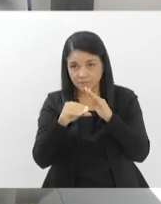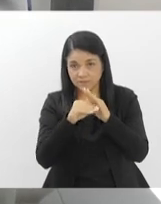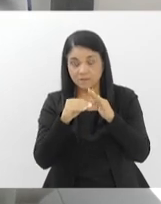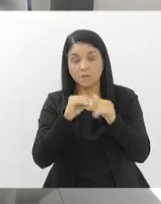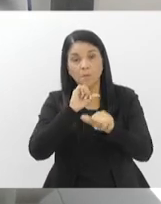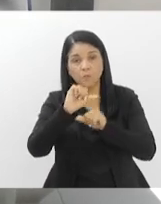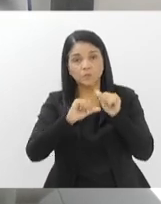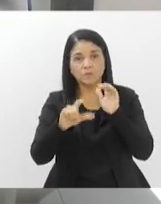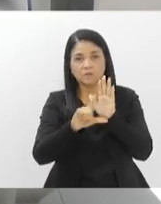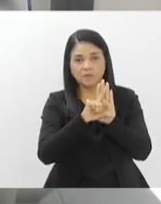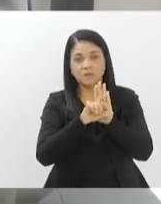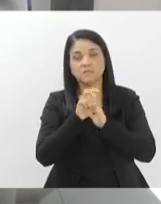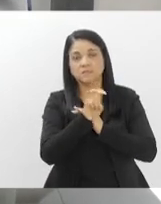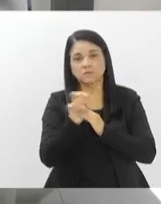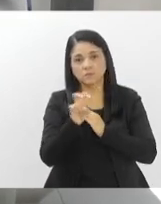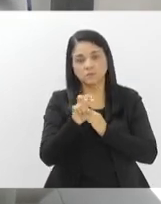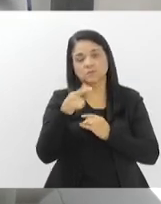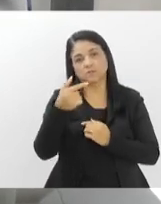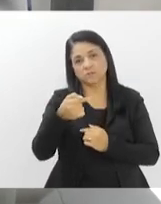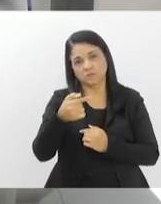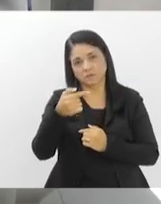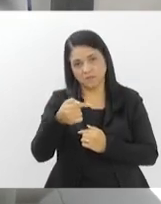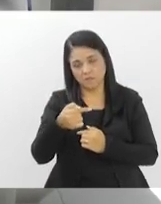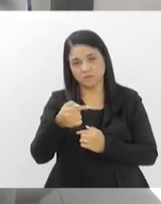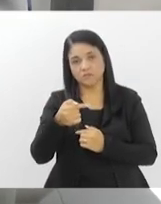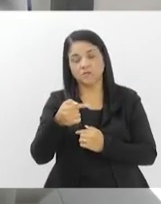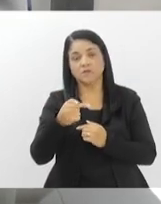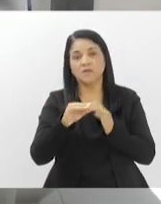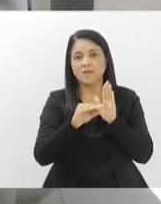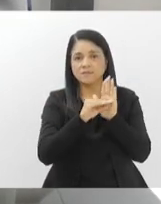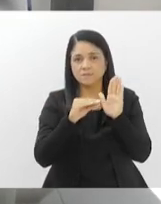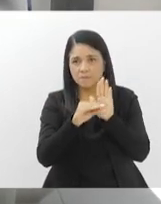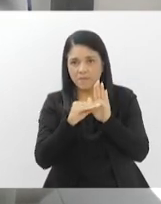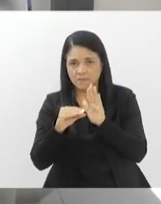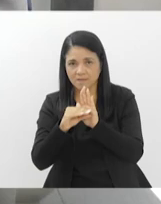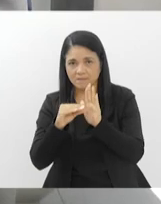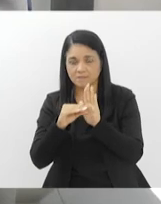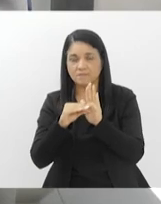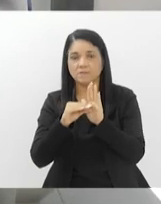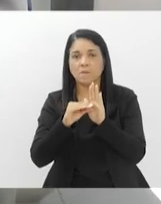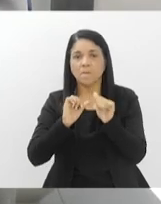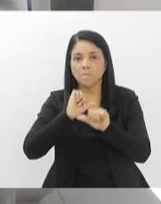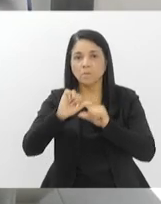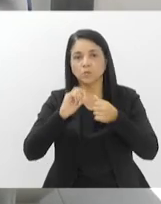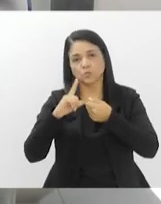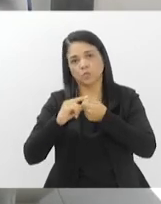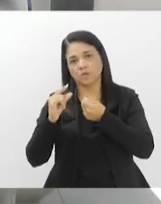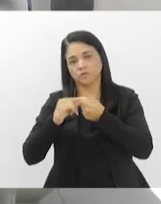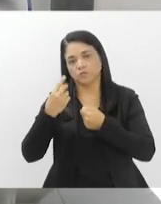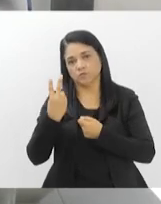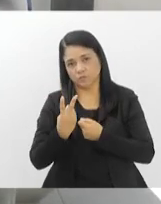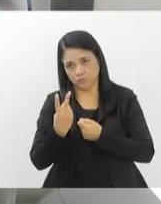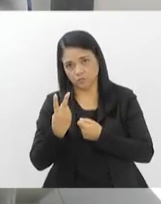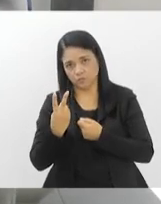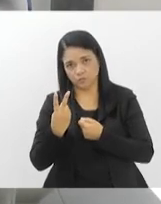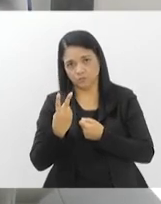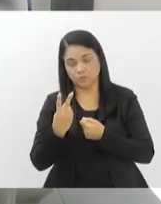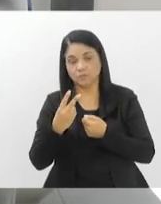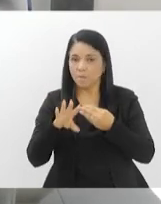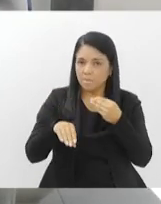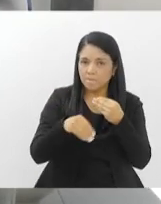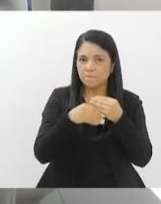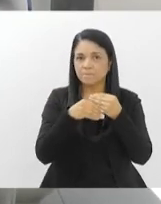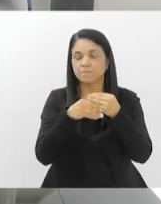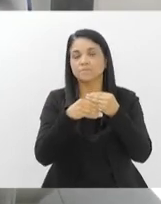lei 5517 e as emendas passam a mudar o artigo 2º, na verdade,